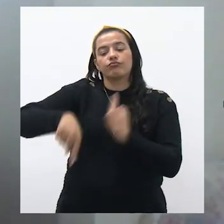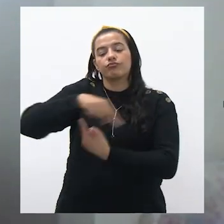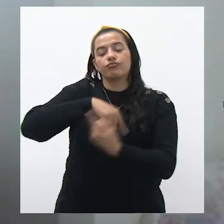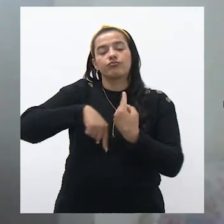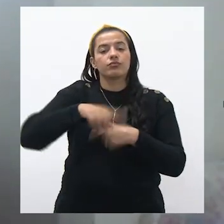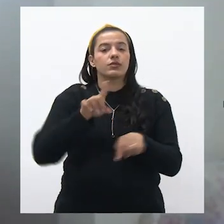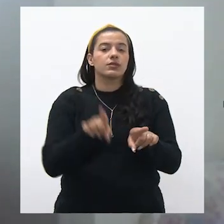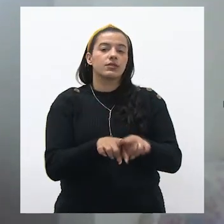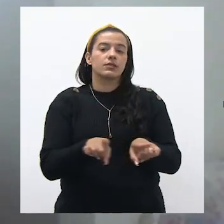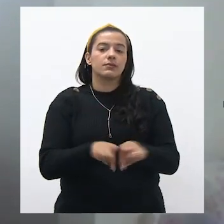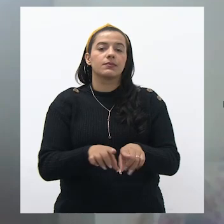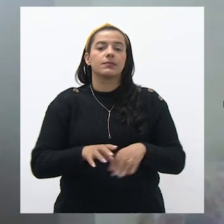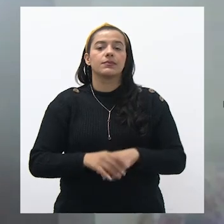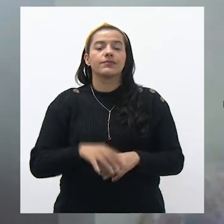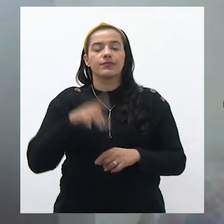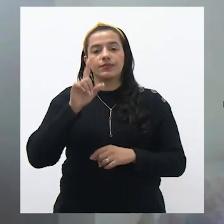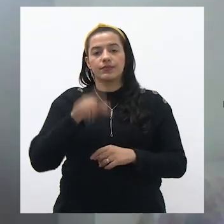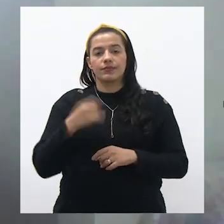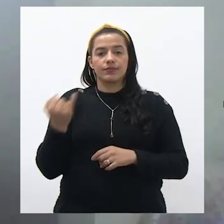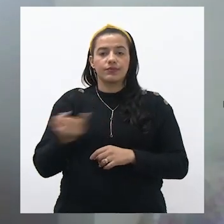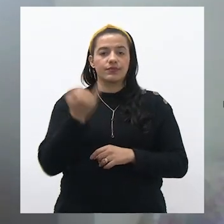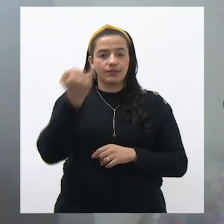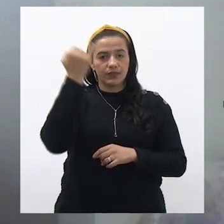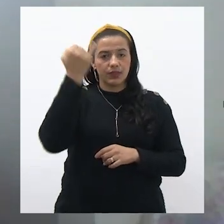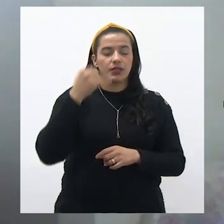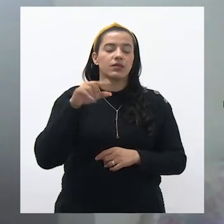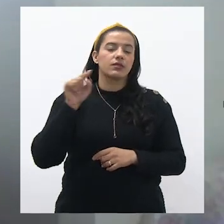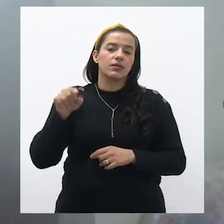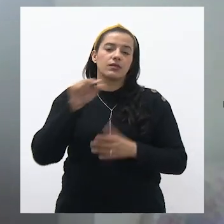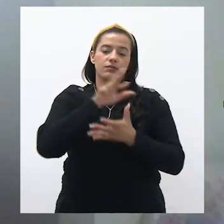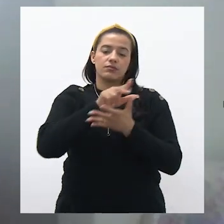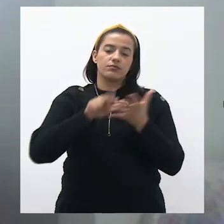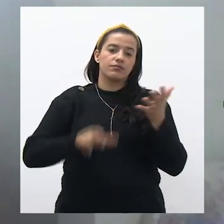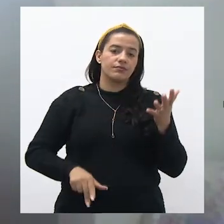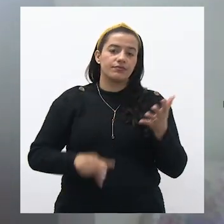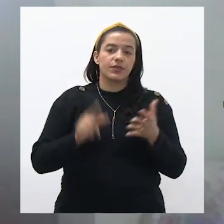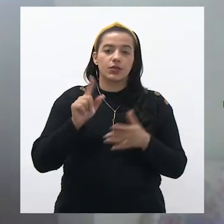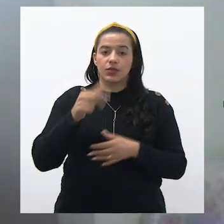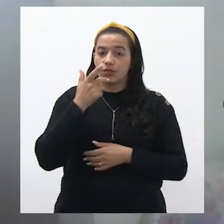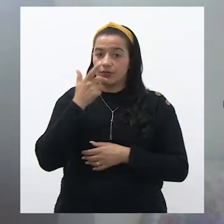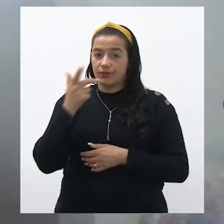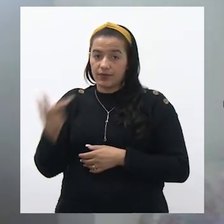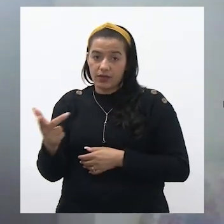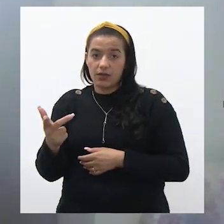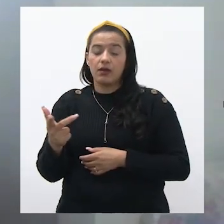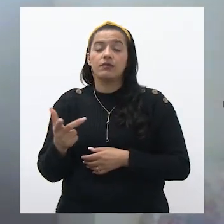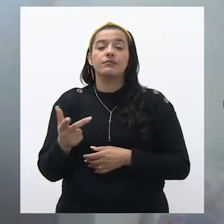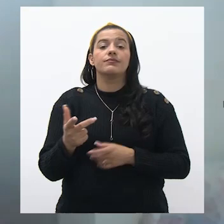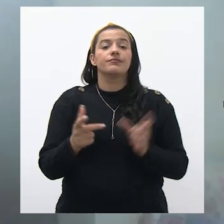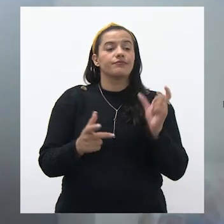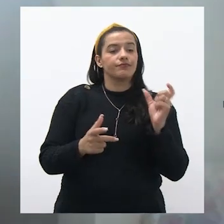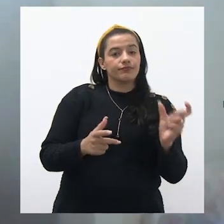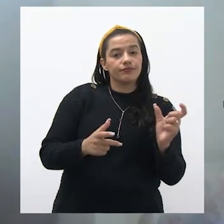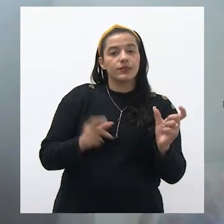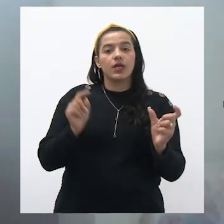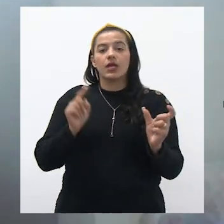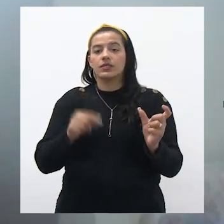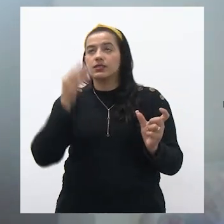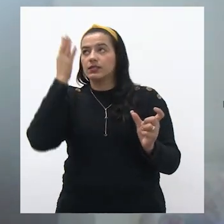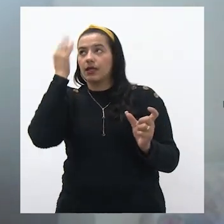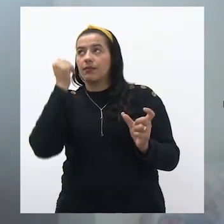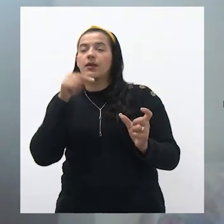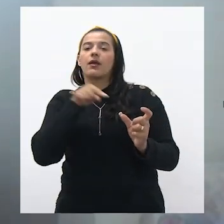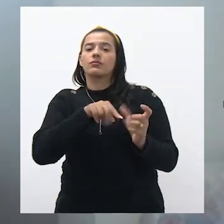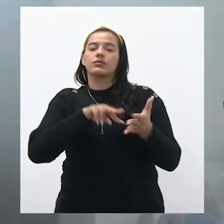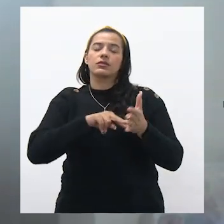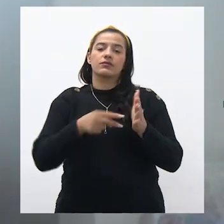Então, é muito importante criar esse repertório para quando a gente falar de tolerância à frustração, a gente saber do que a gente está